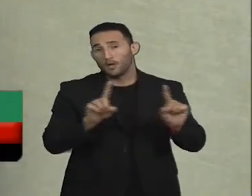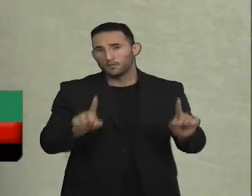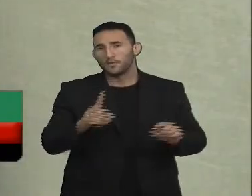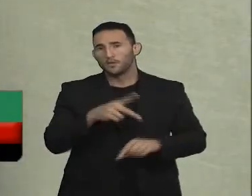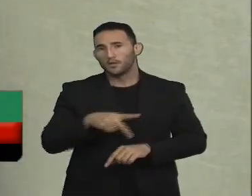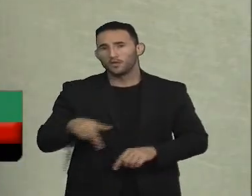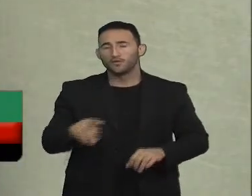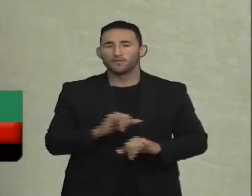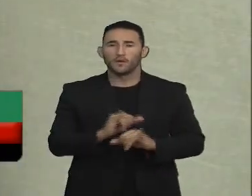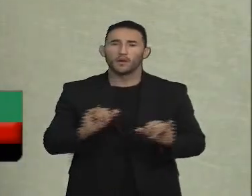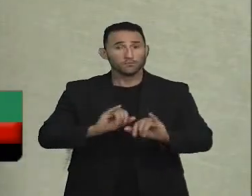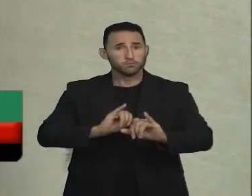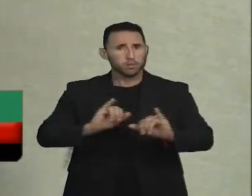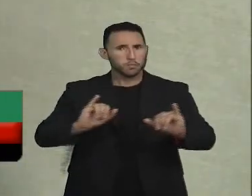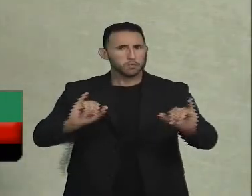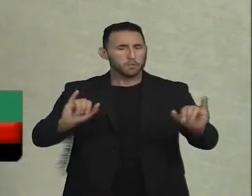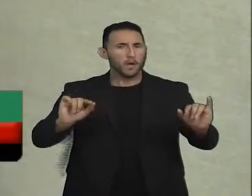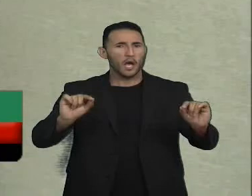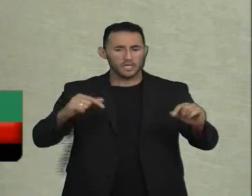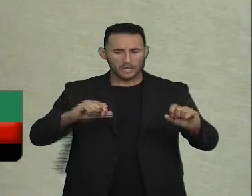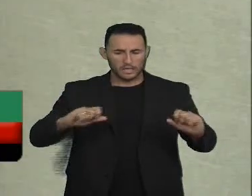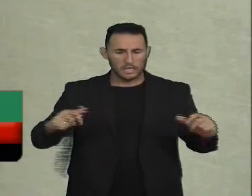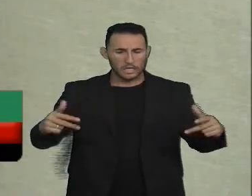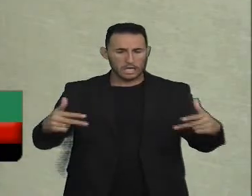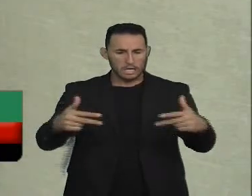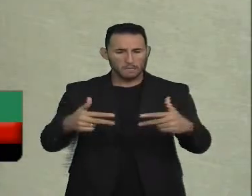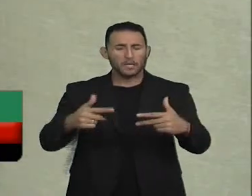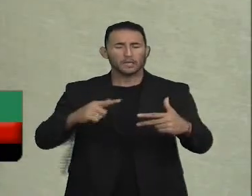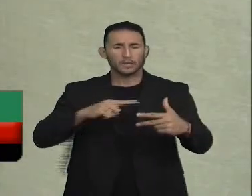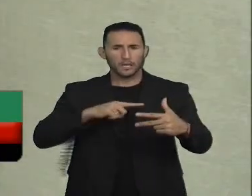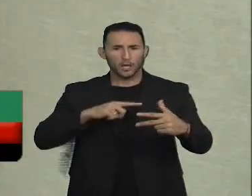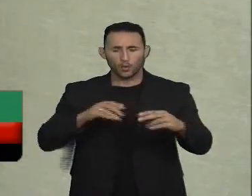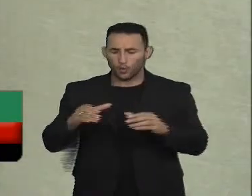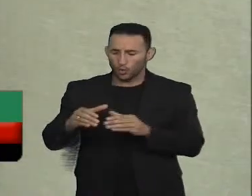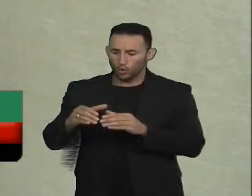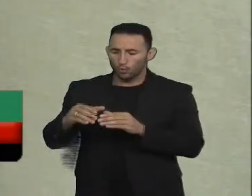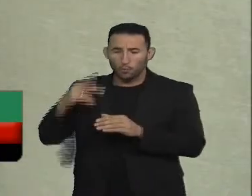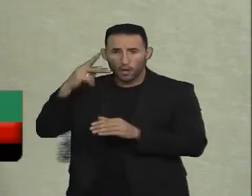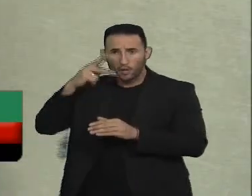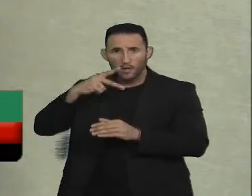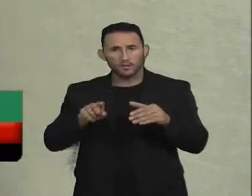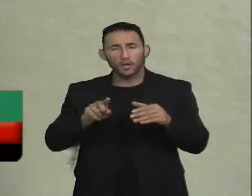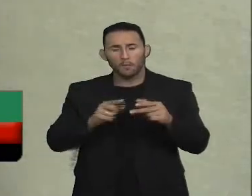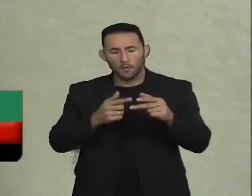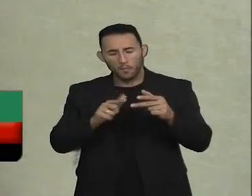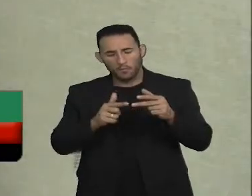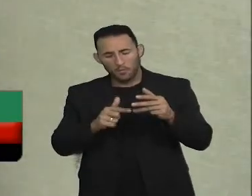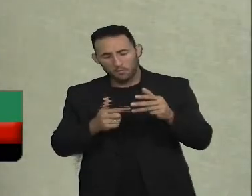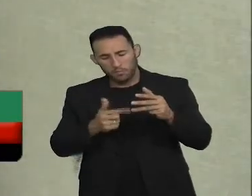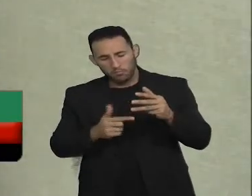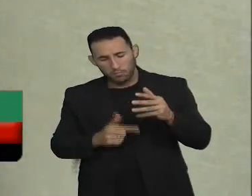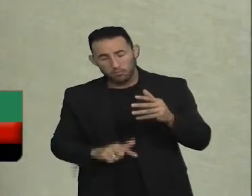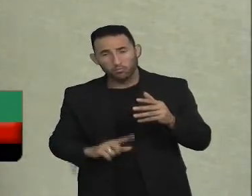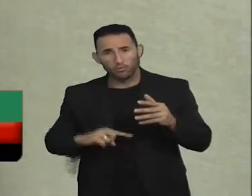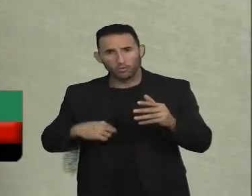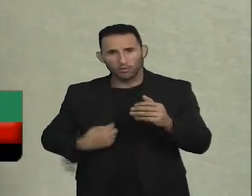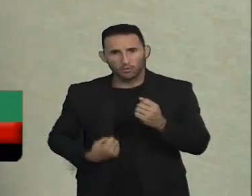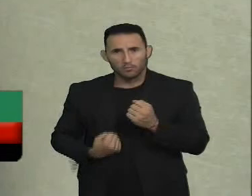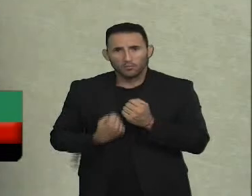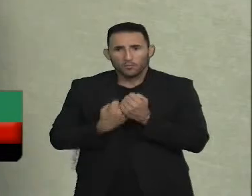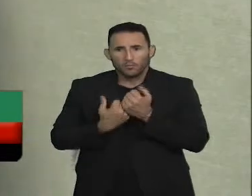presidente, deixar bem frente à Casa de Leis, ter uma frente parlamentar de segurança, onde estamos também colaborando